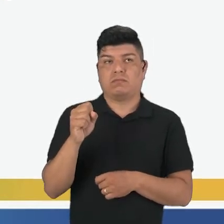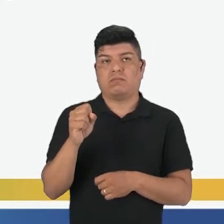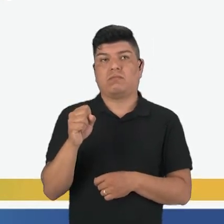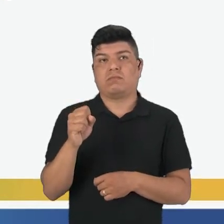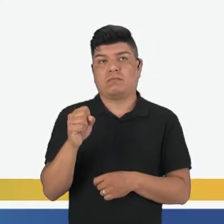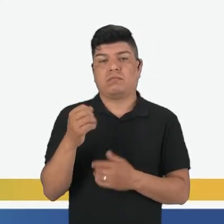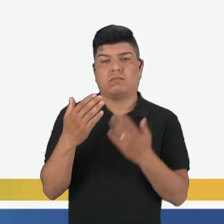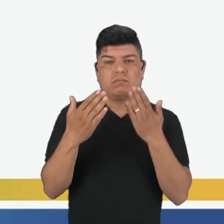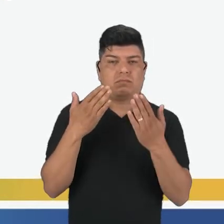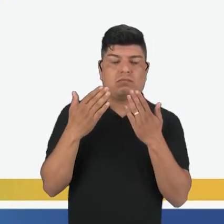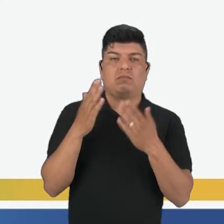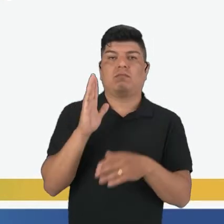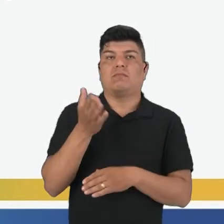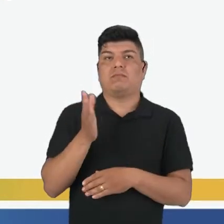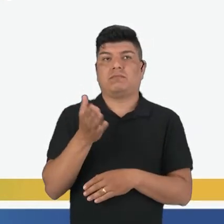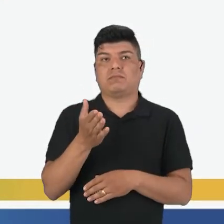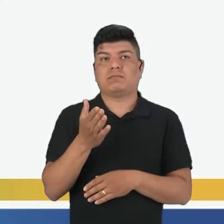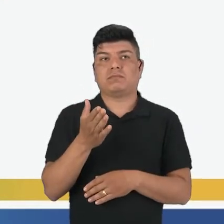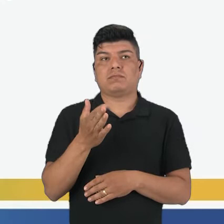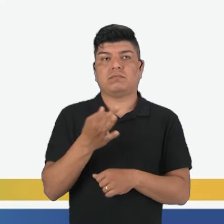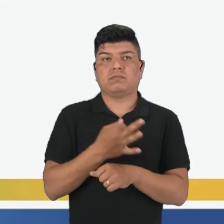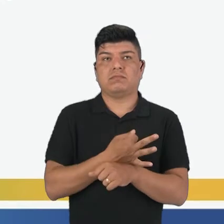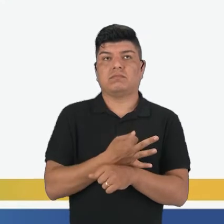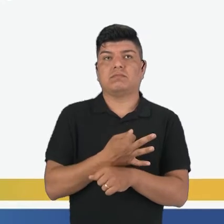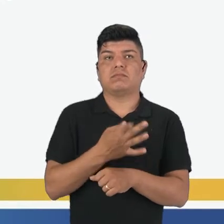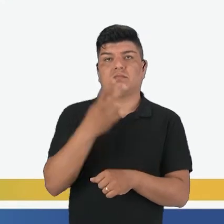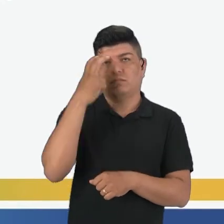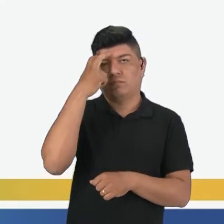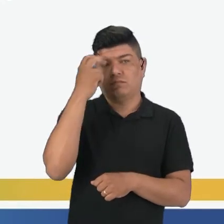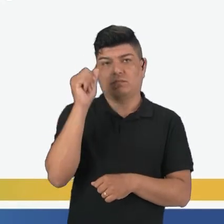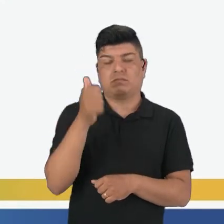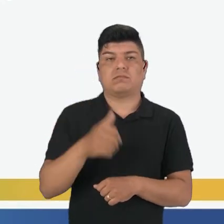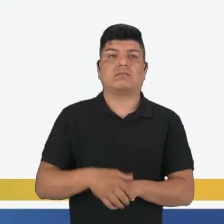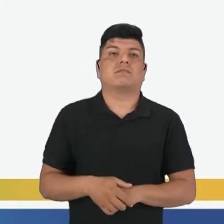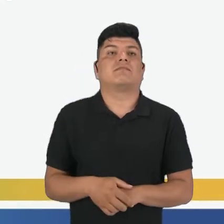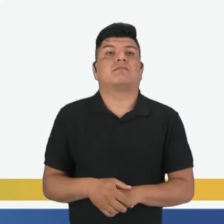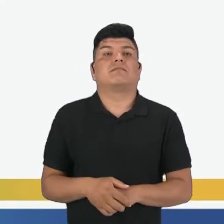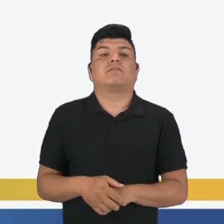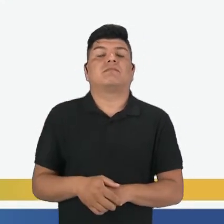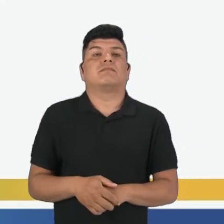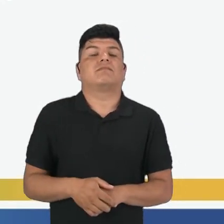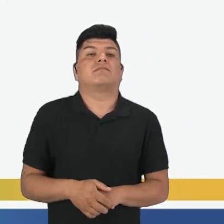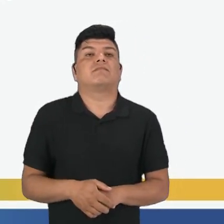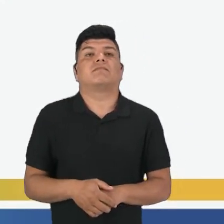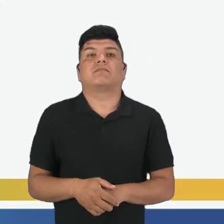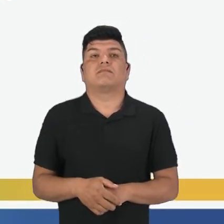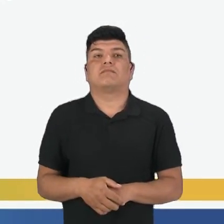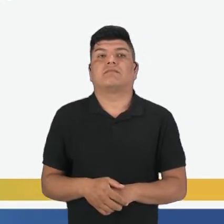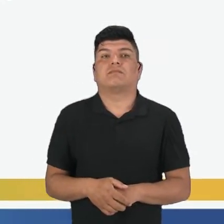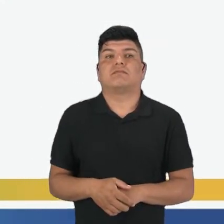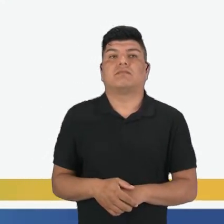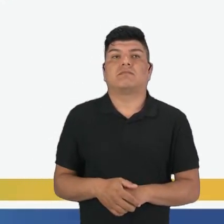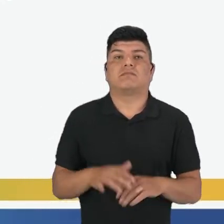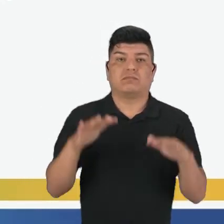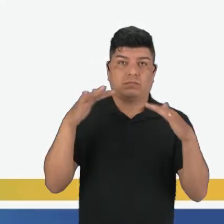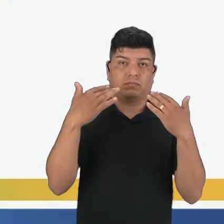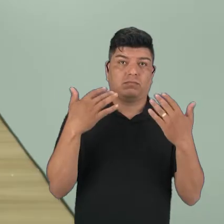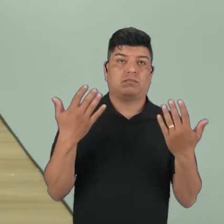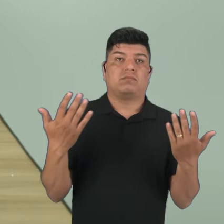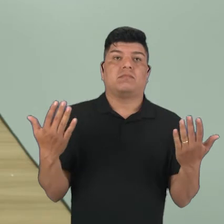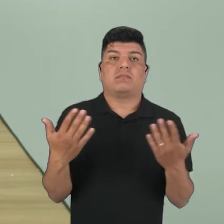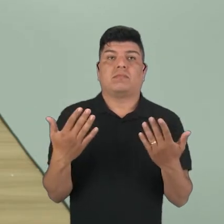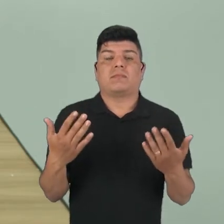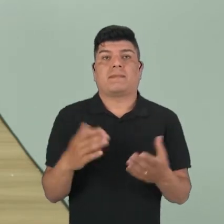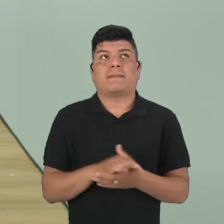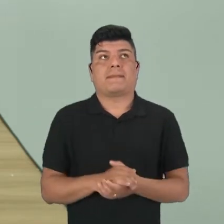ir associando aí a minha capacidade de pensar, certinho? Então, vem aqui comigo. Olha